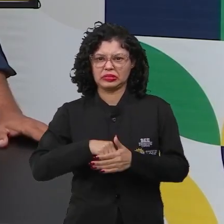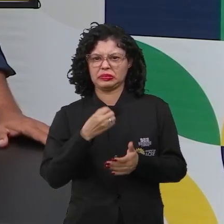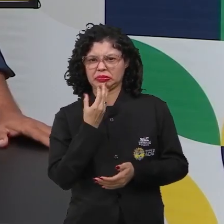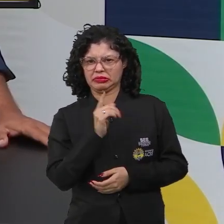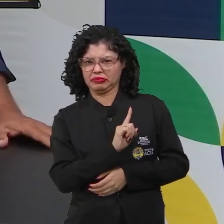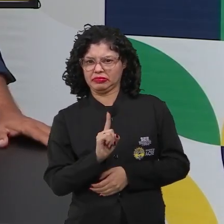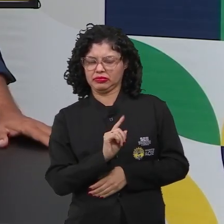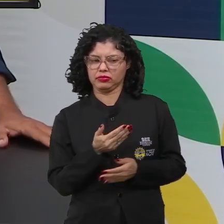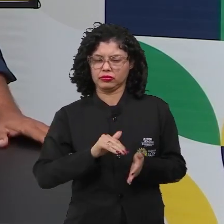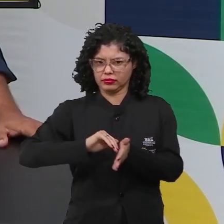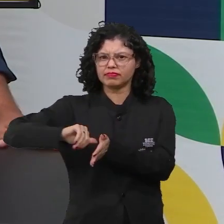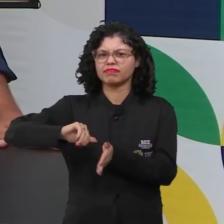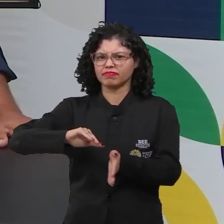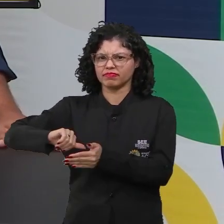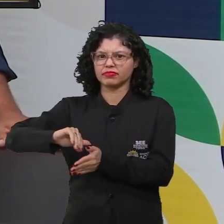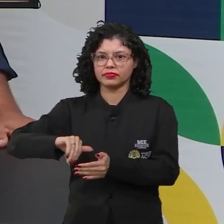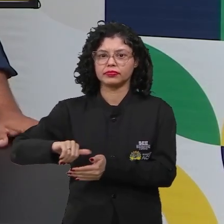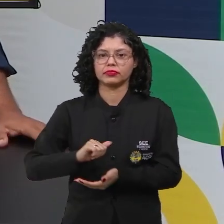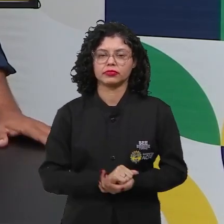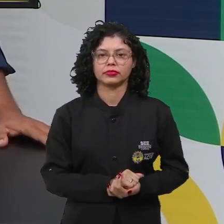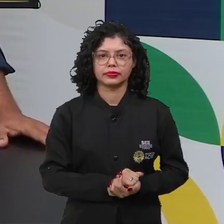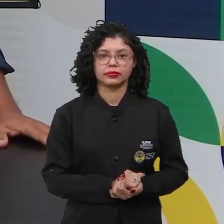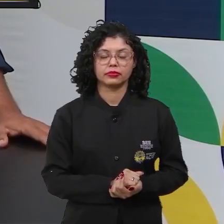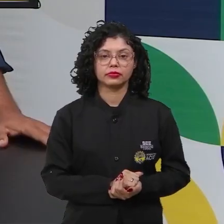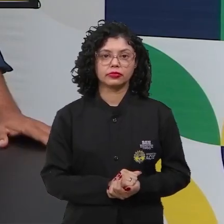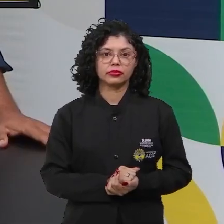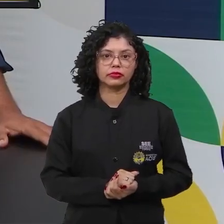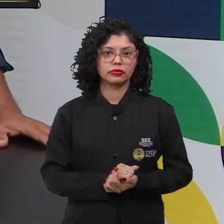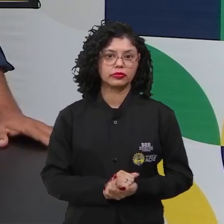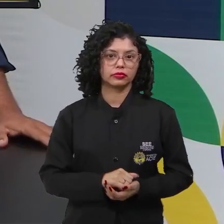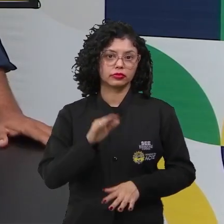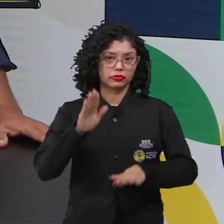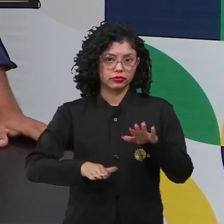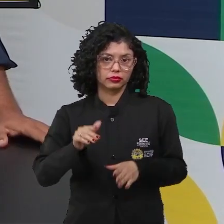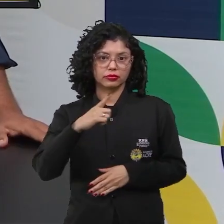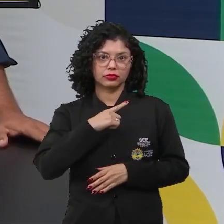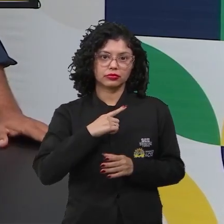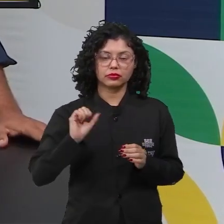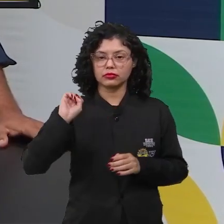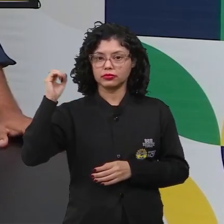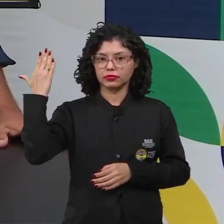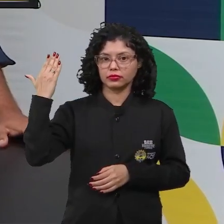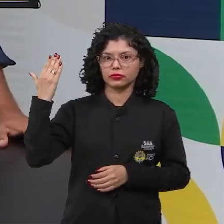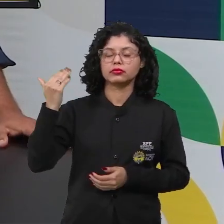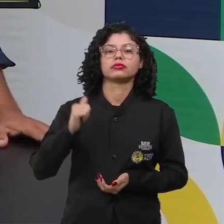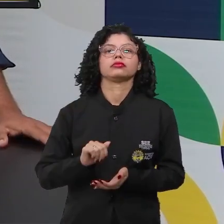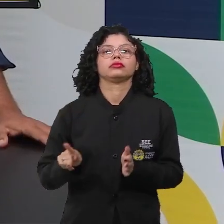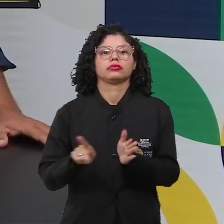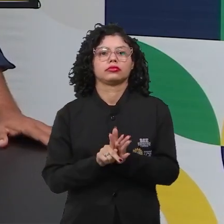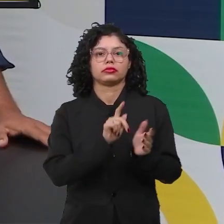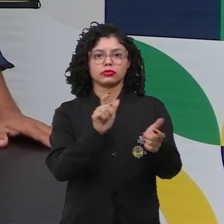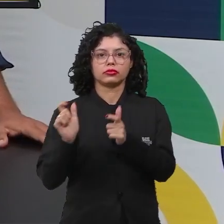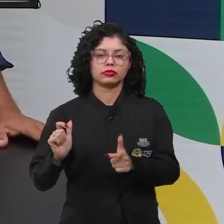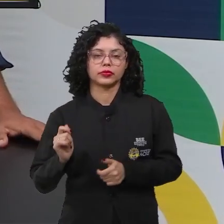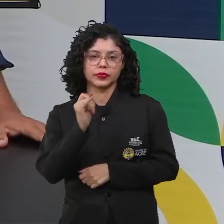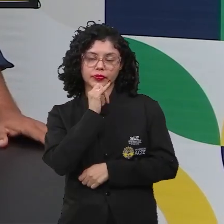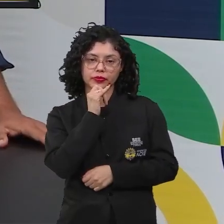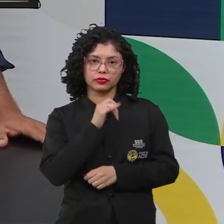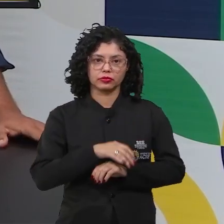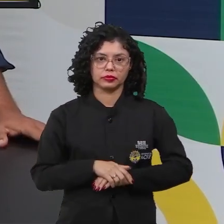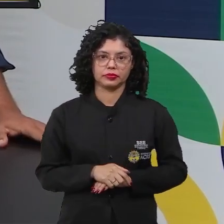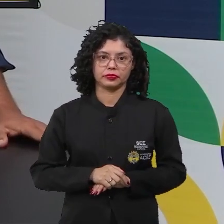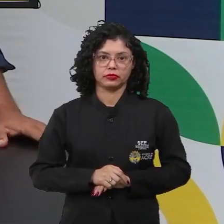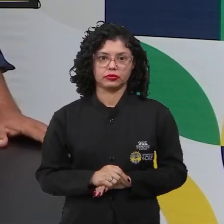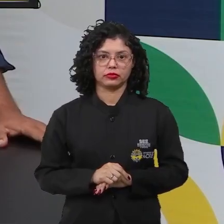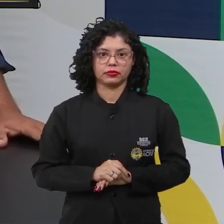bem. Vamos tirar. Determinada modalidade só acontece em determinados espaços. Por exemplo,